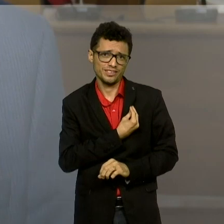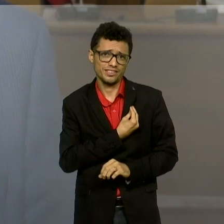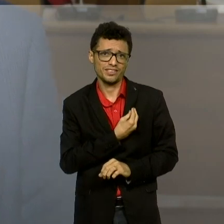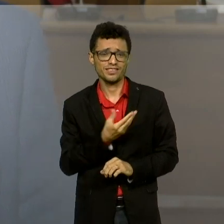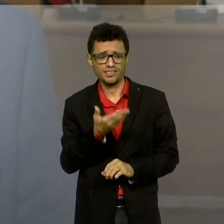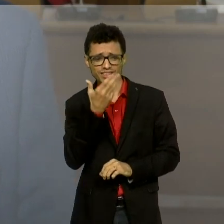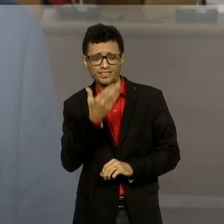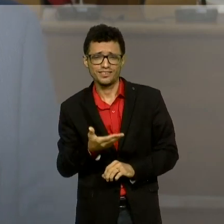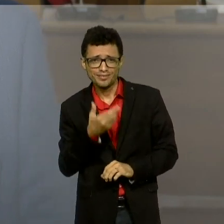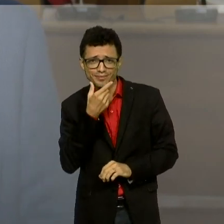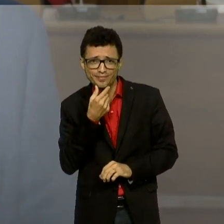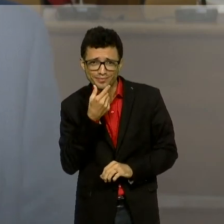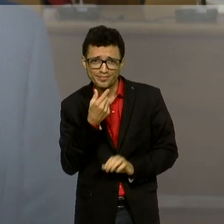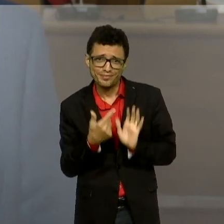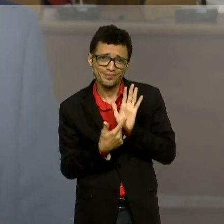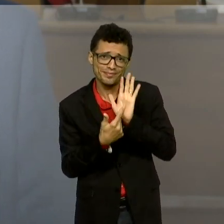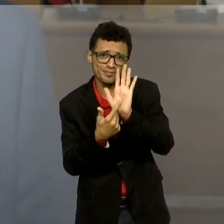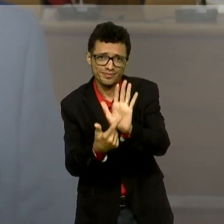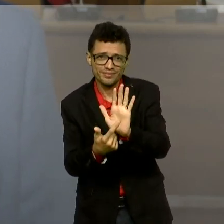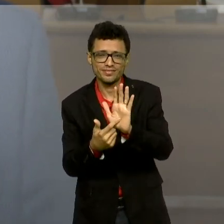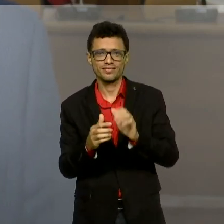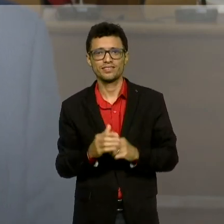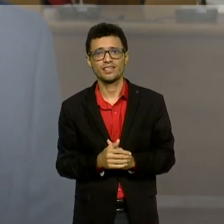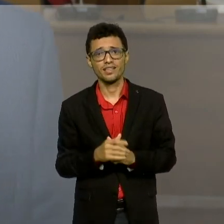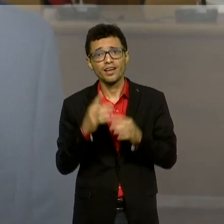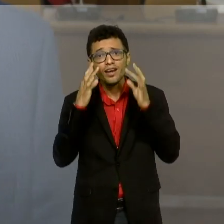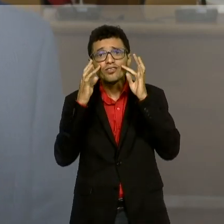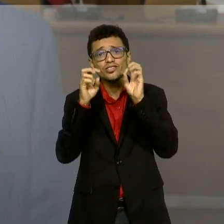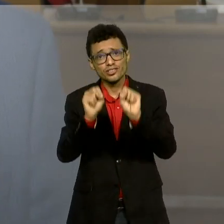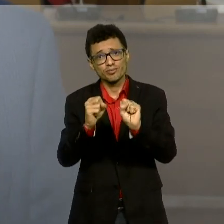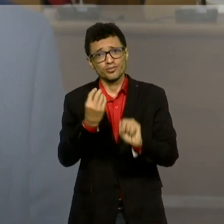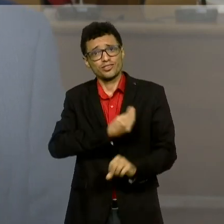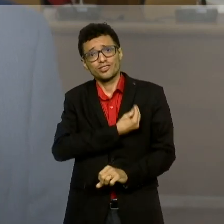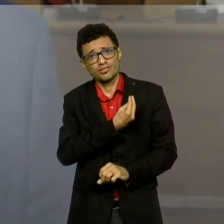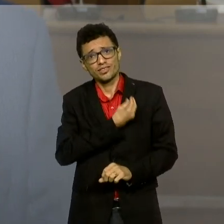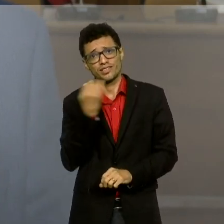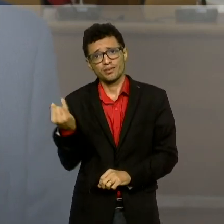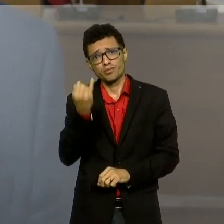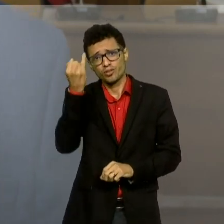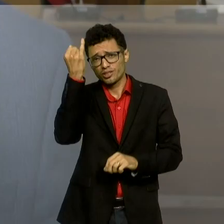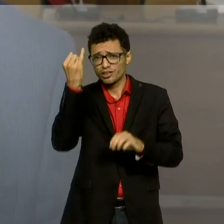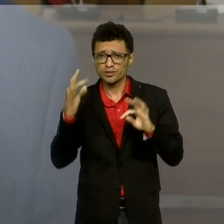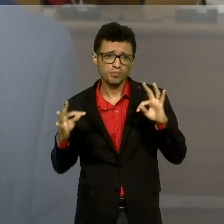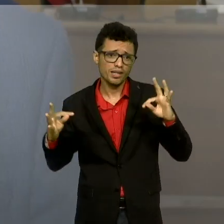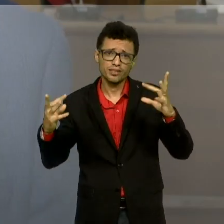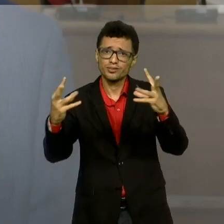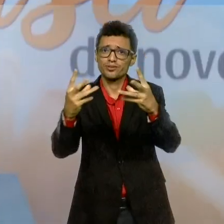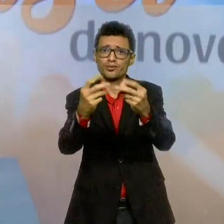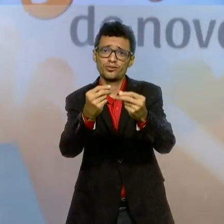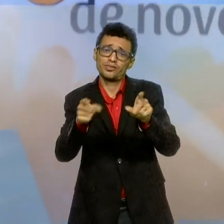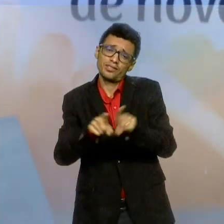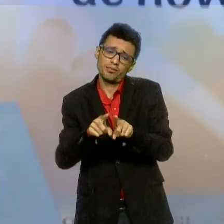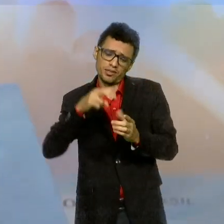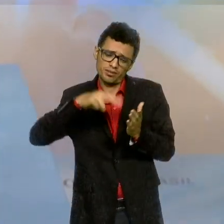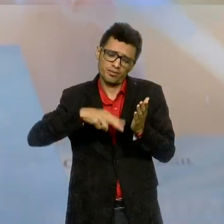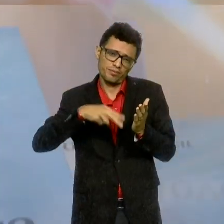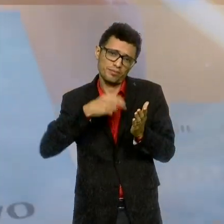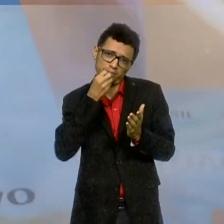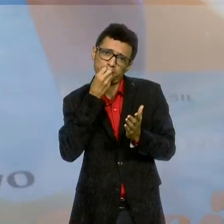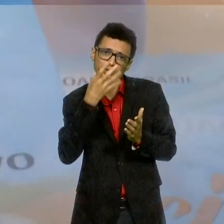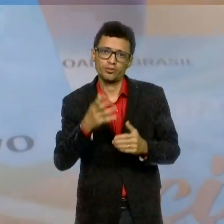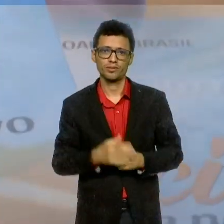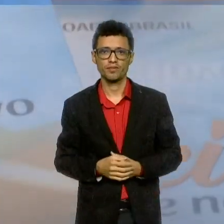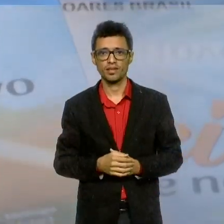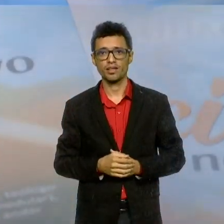Esse testemunho de vida então Esse testemunho de vida ele é importante para todos nós além dessa boa leitura Eu Nasci de